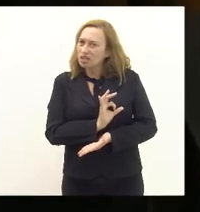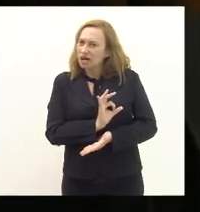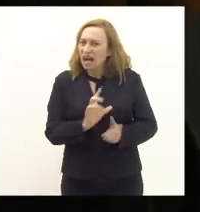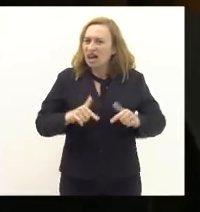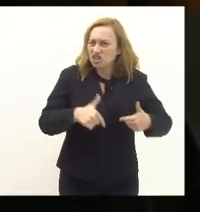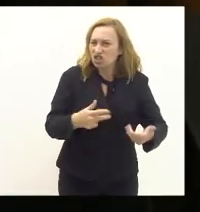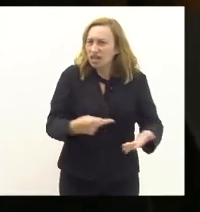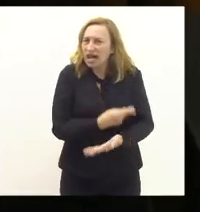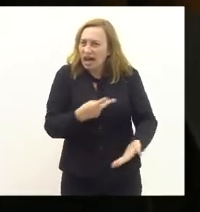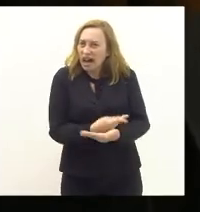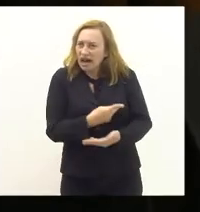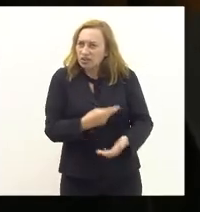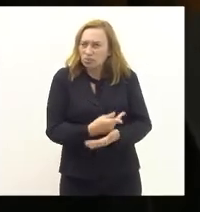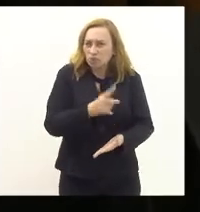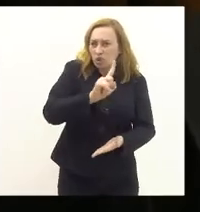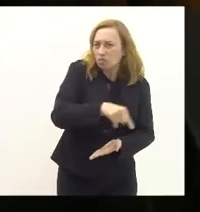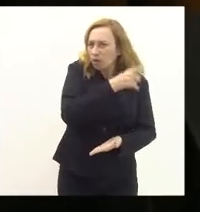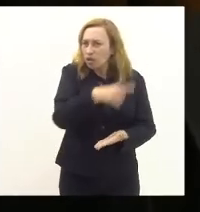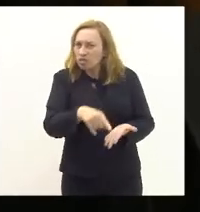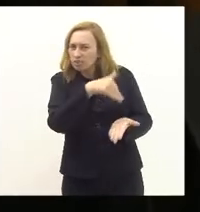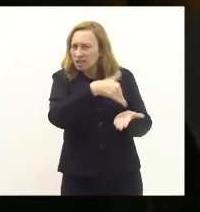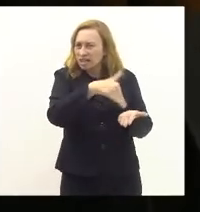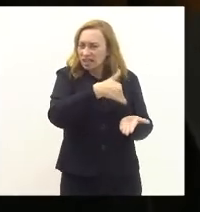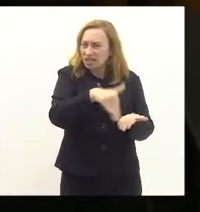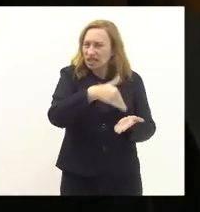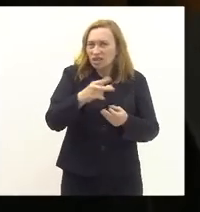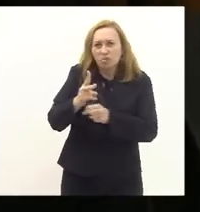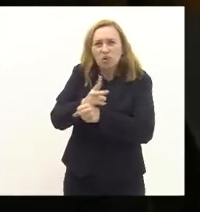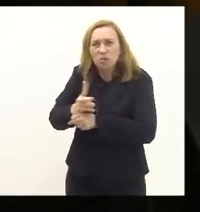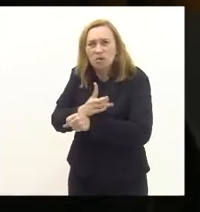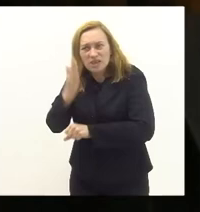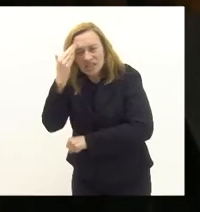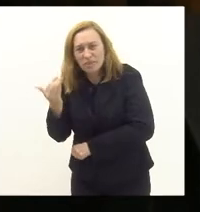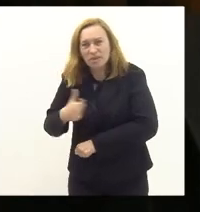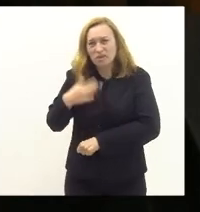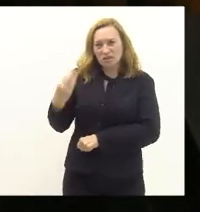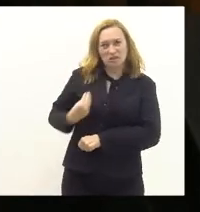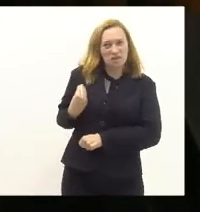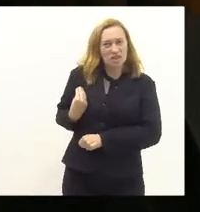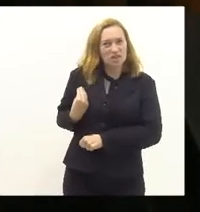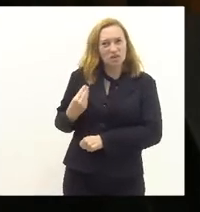secretariado, aonde busca sobre a deputada com prefeitos da Baixada,